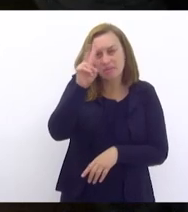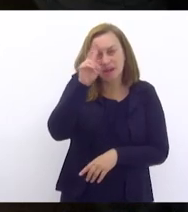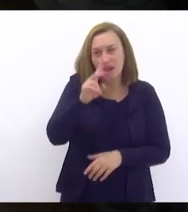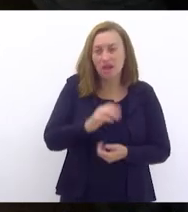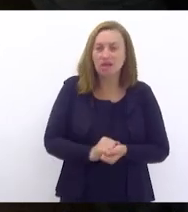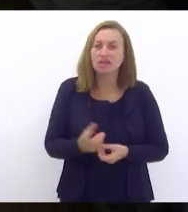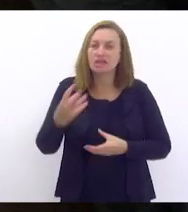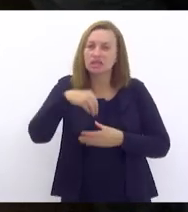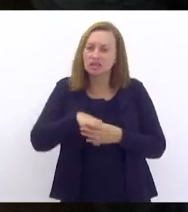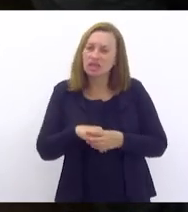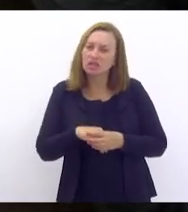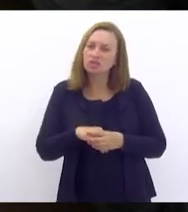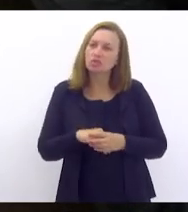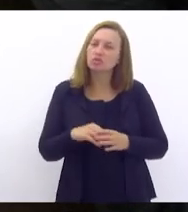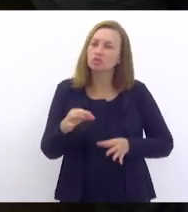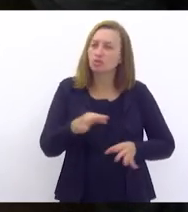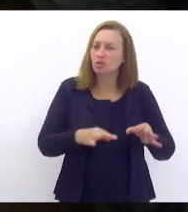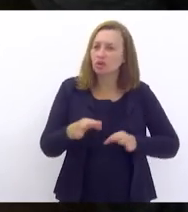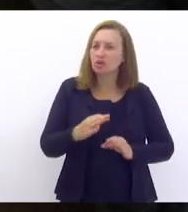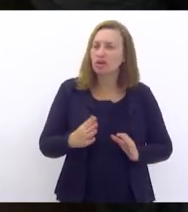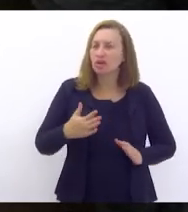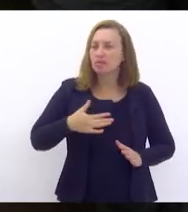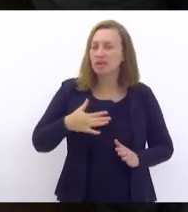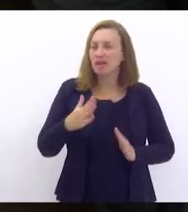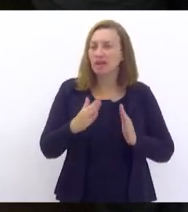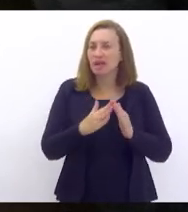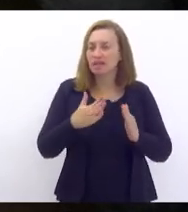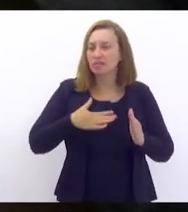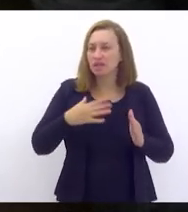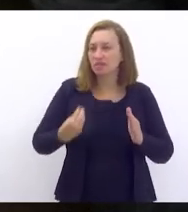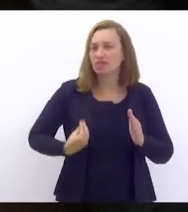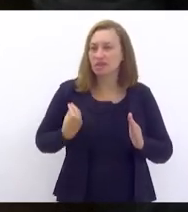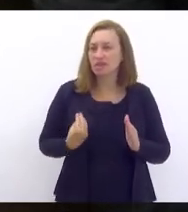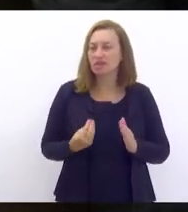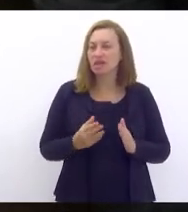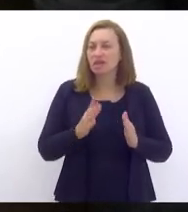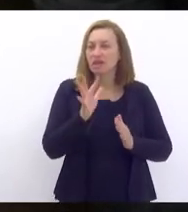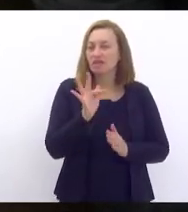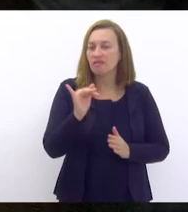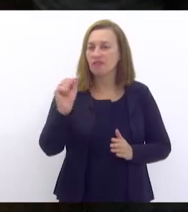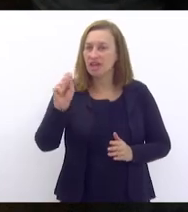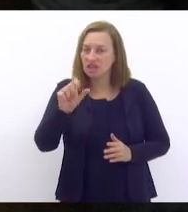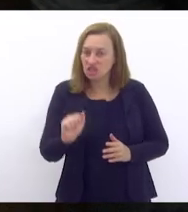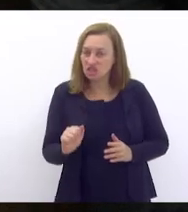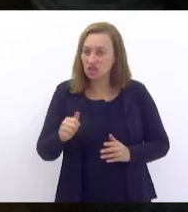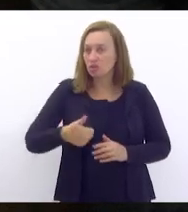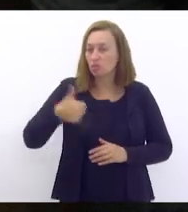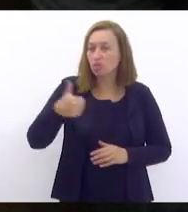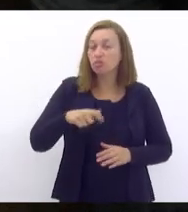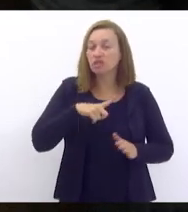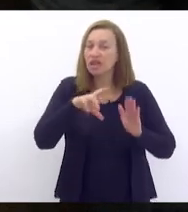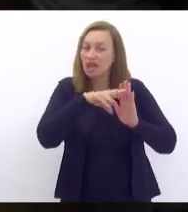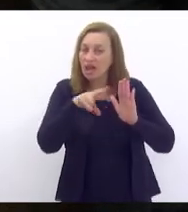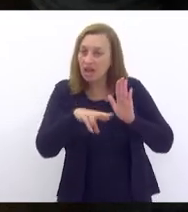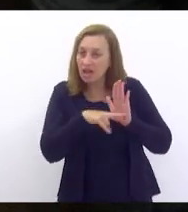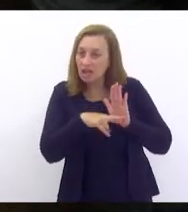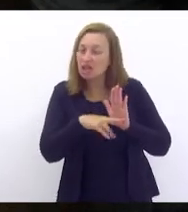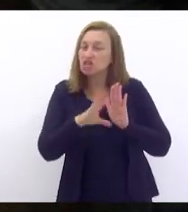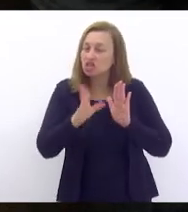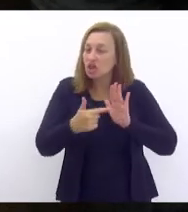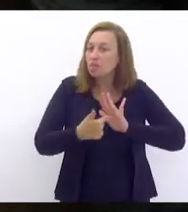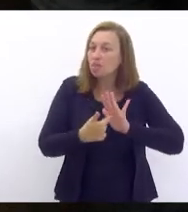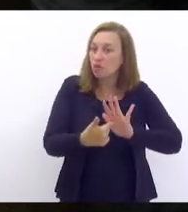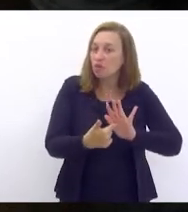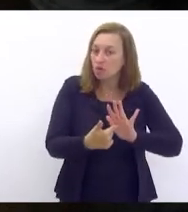dentro do programa Minha Casa Minha Vida Faixa 1, a gente tem normativas que já apontam